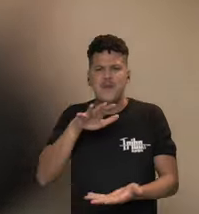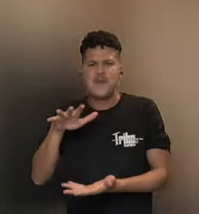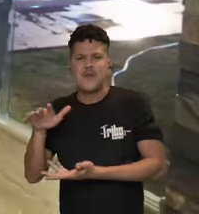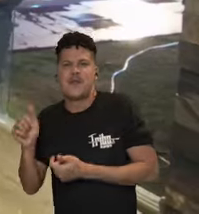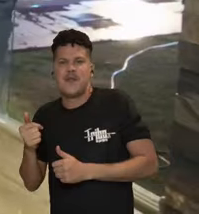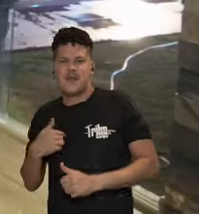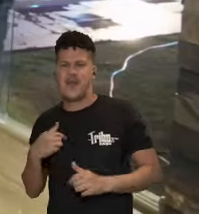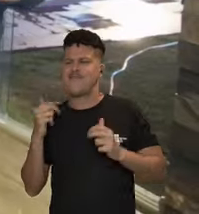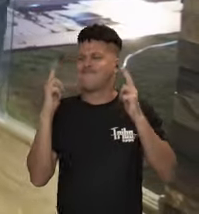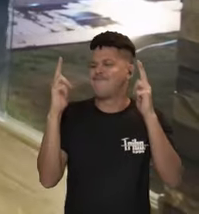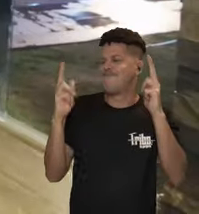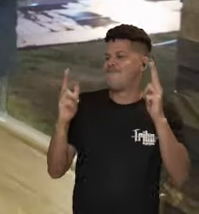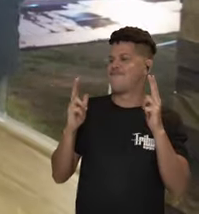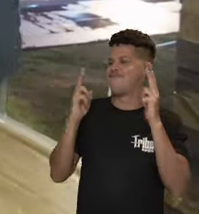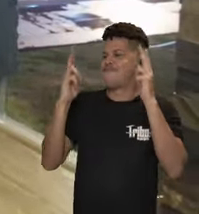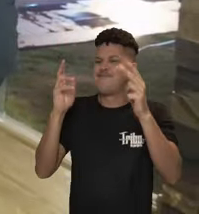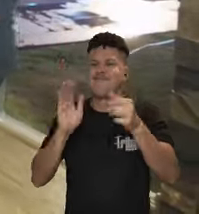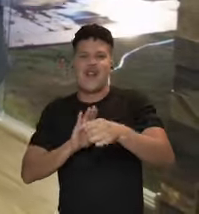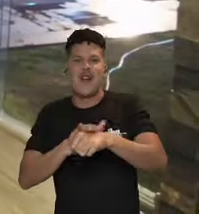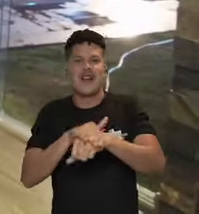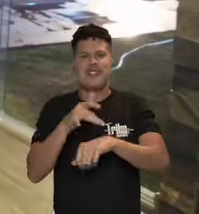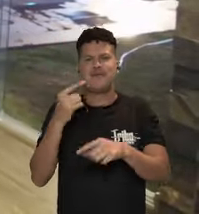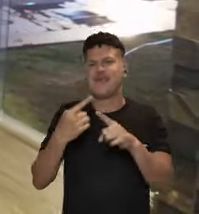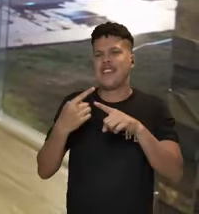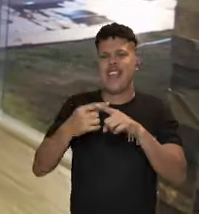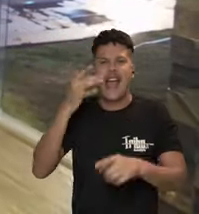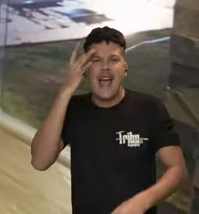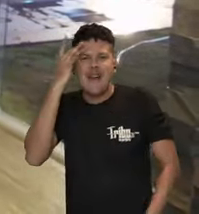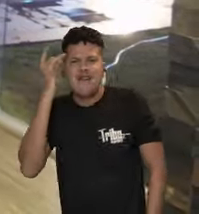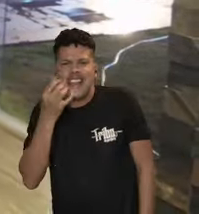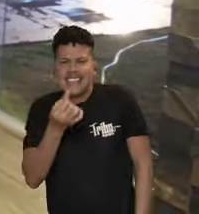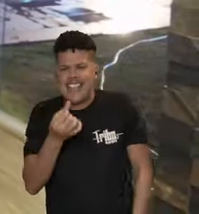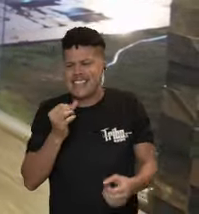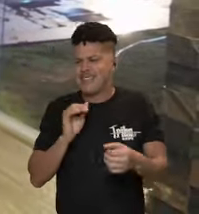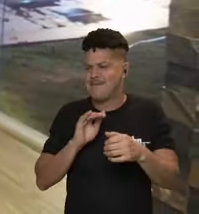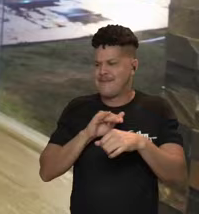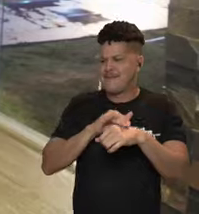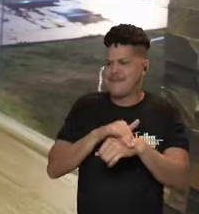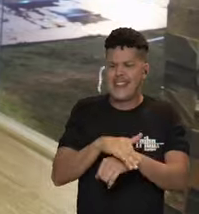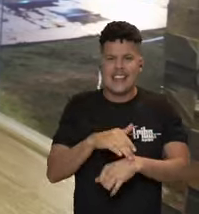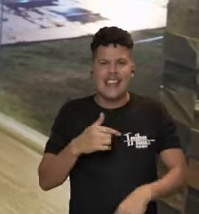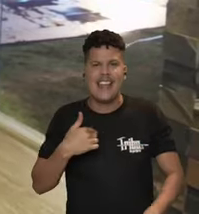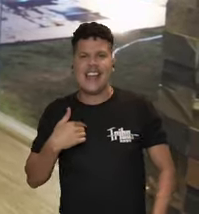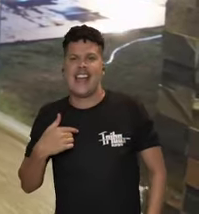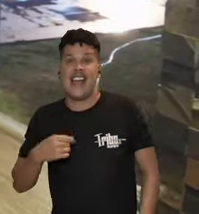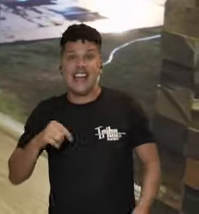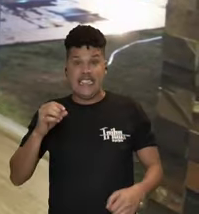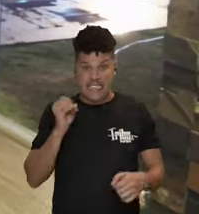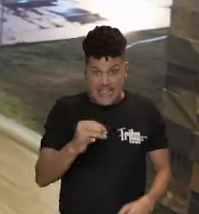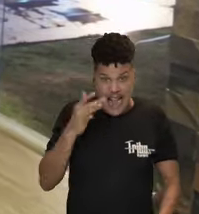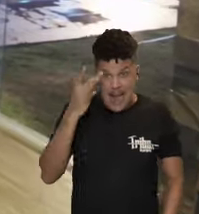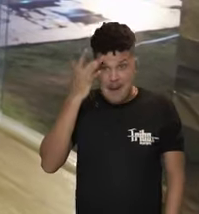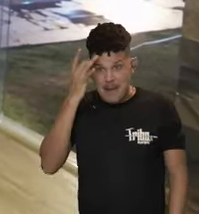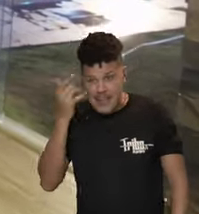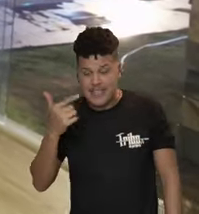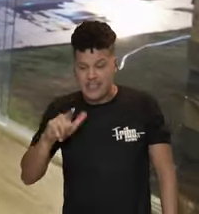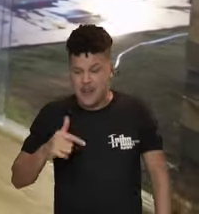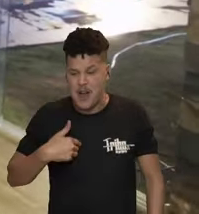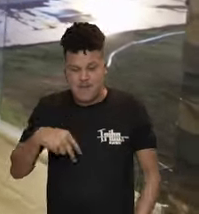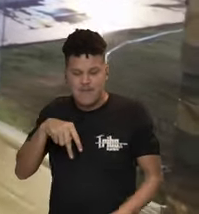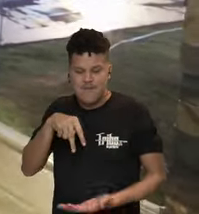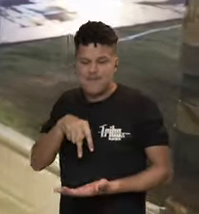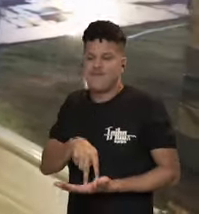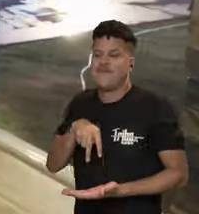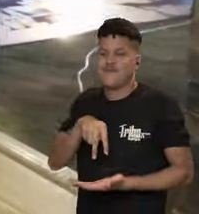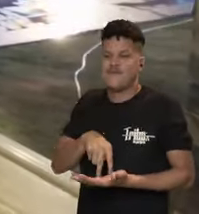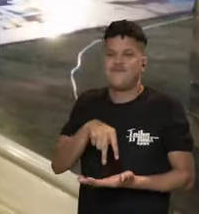essa noite porque amanhã não sei da manhã. E se o amanhã vier, que venha com ar de hotelã. E que eu esteja nu com a